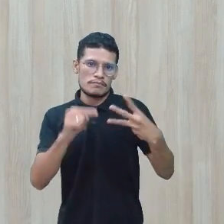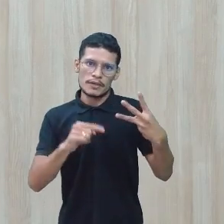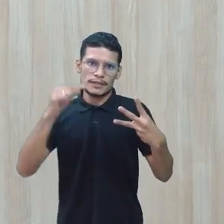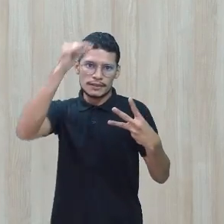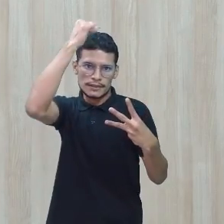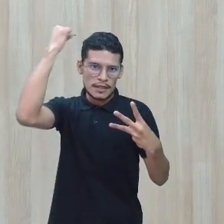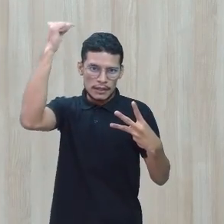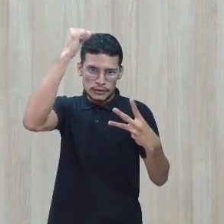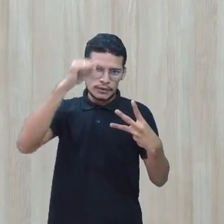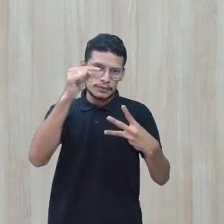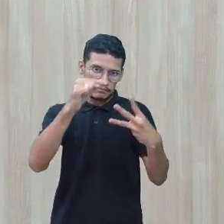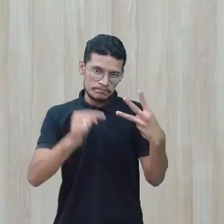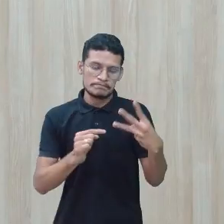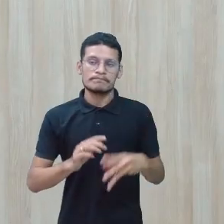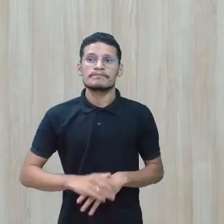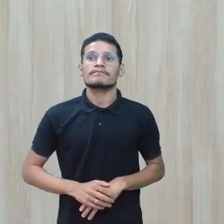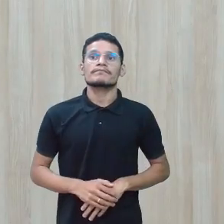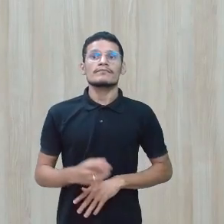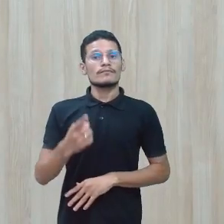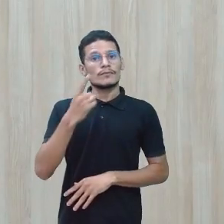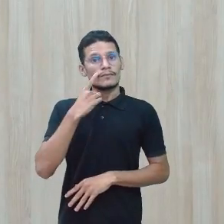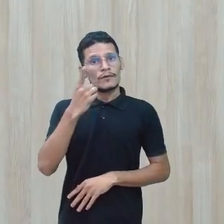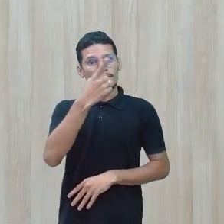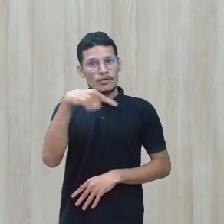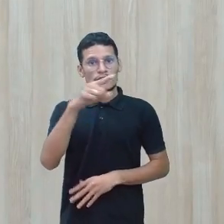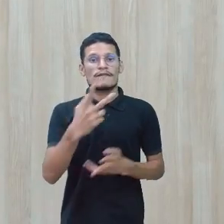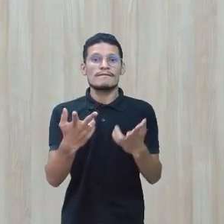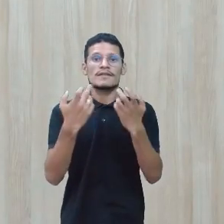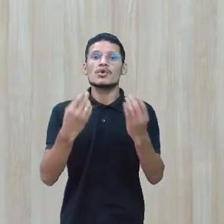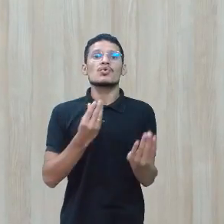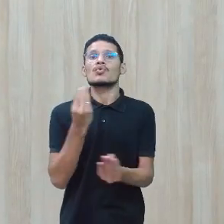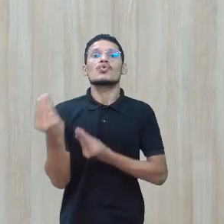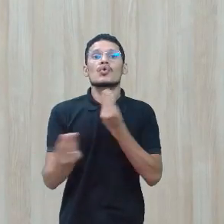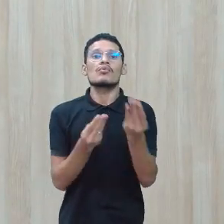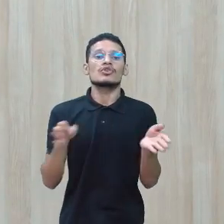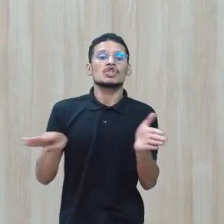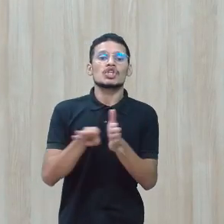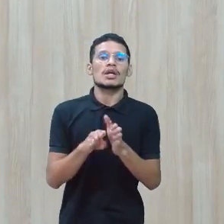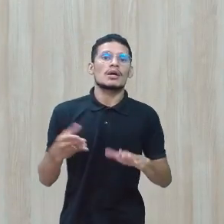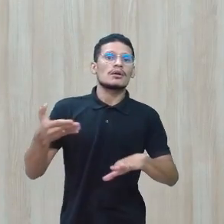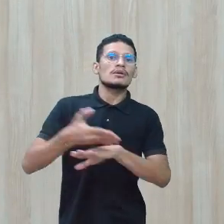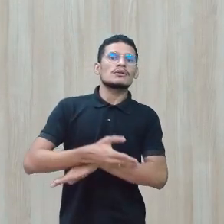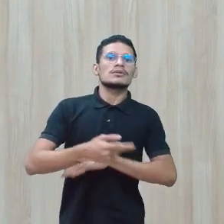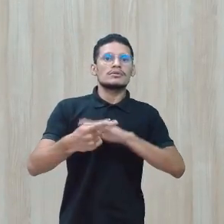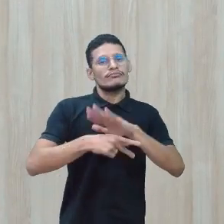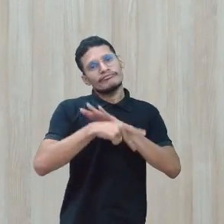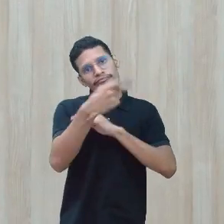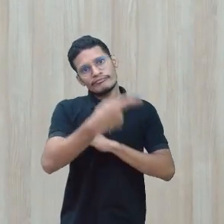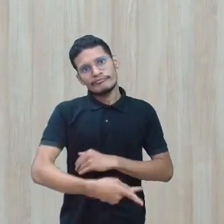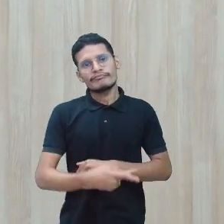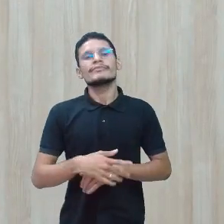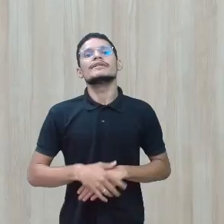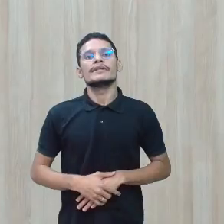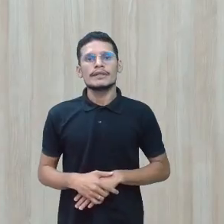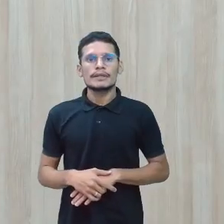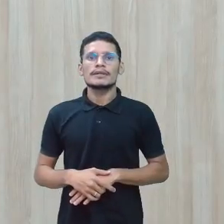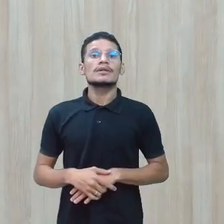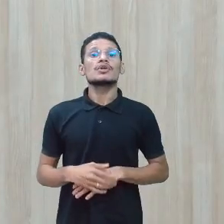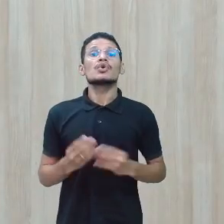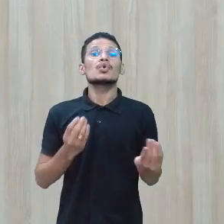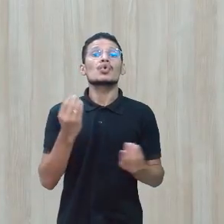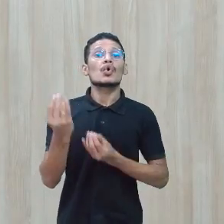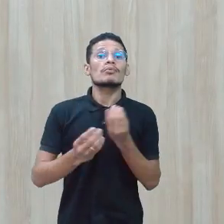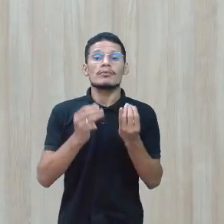Bom, como vocês viram aí, um pouquinho de como chega essa festividade juninas aqui, né? Ou seja,